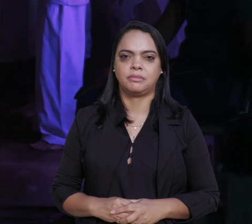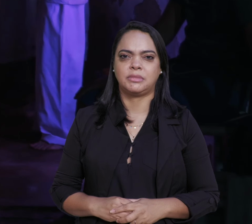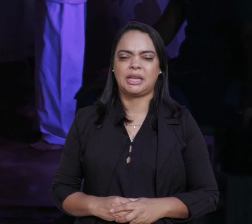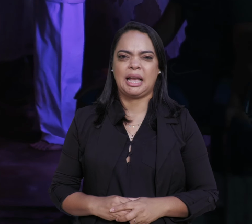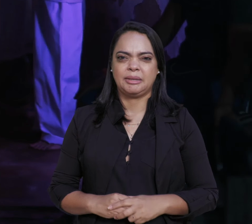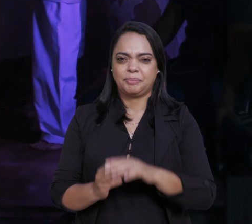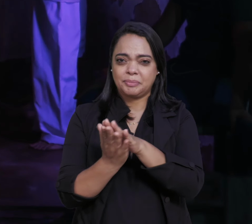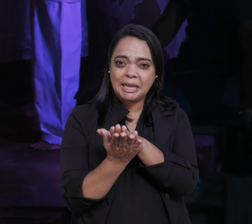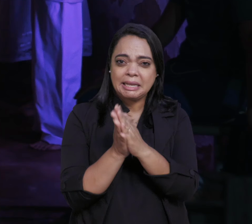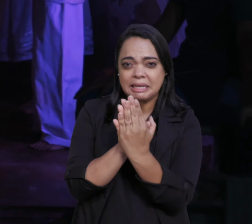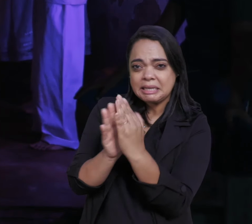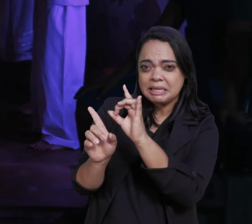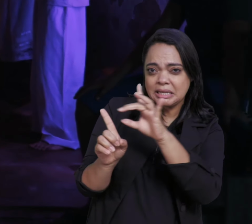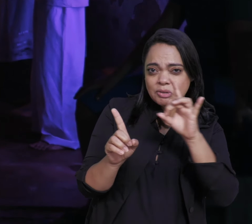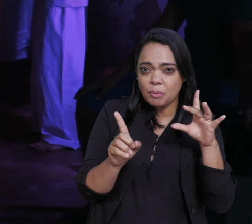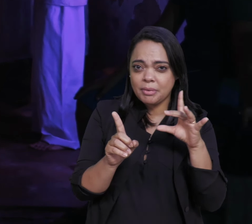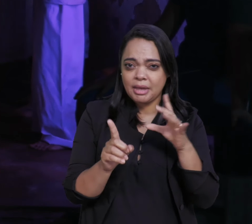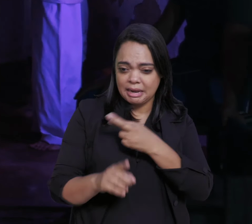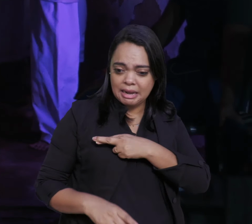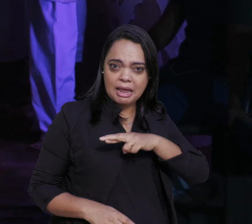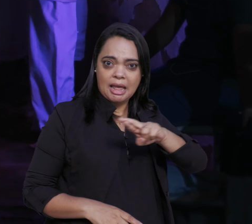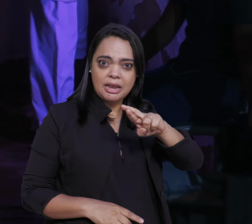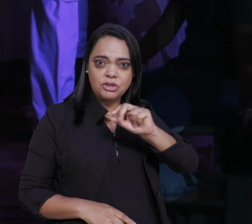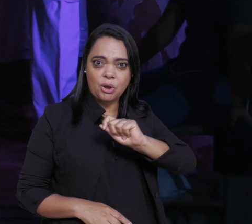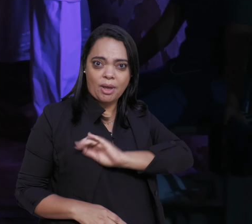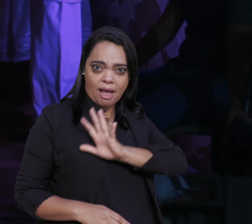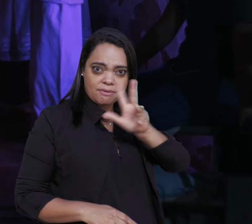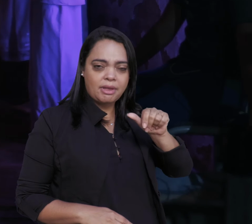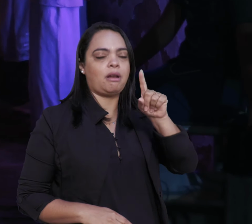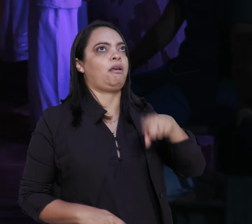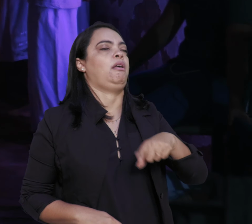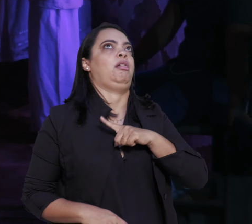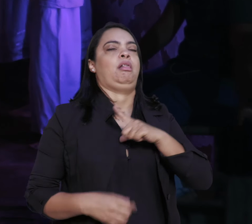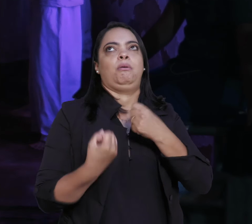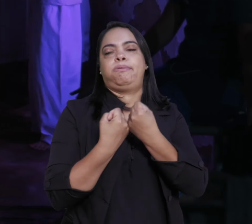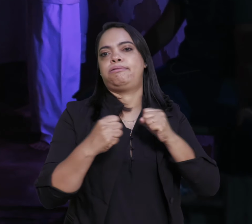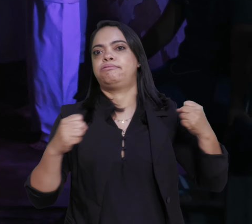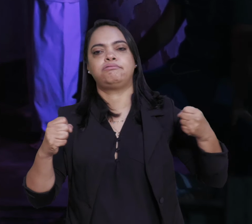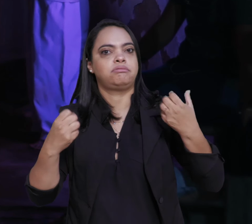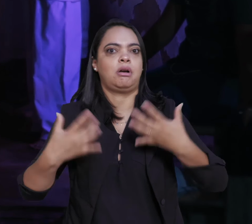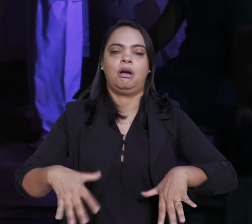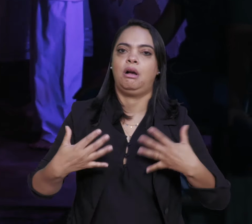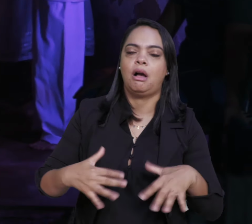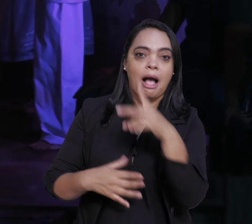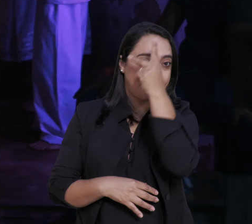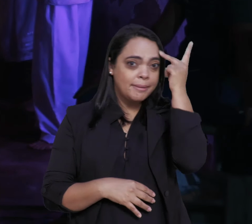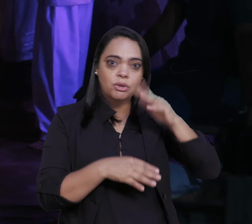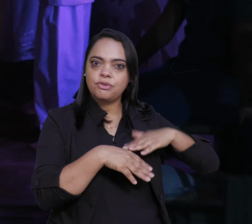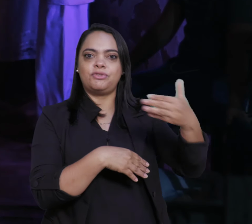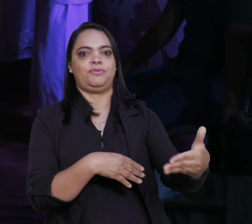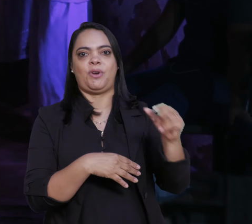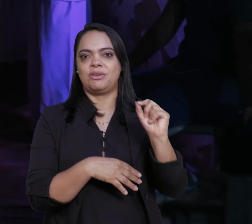A transfobia dentro da religião de matriz africana, ela é gigantesca. Ela tem uma proporção assim que quem é